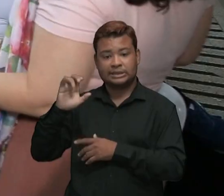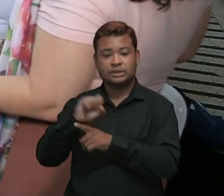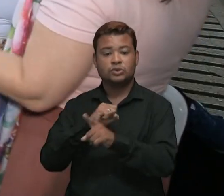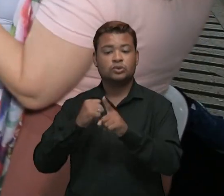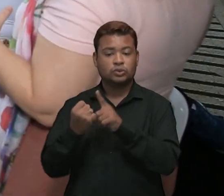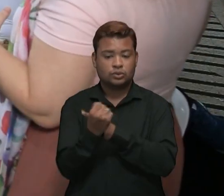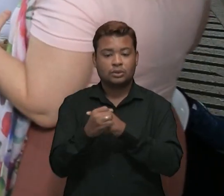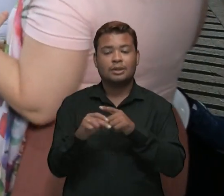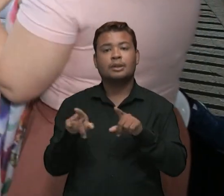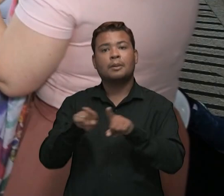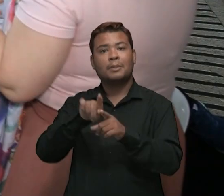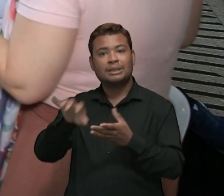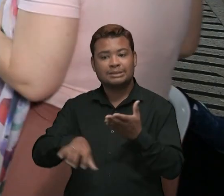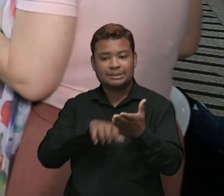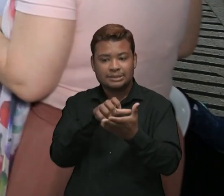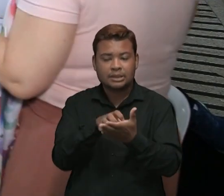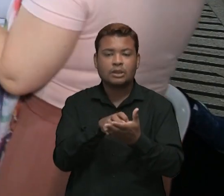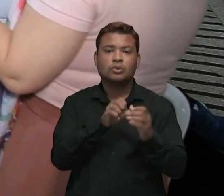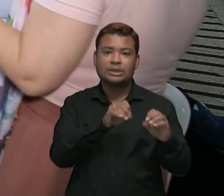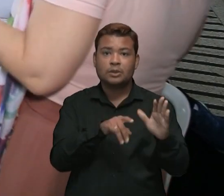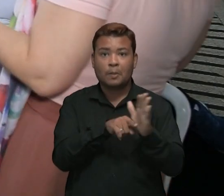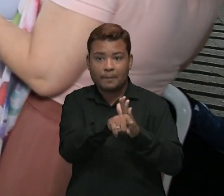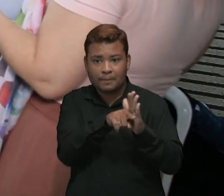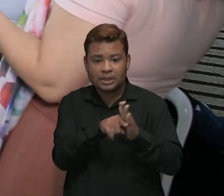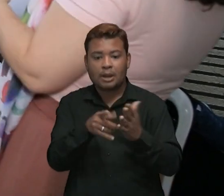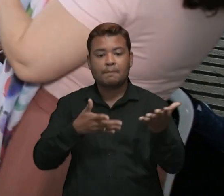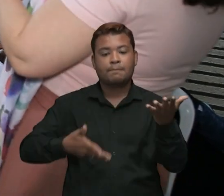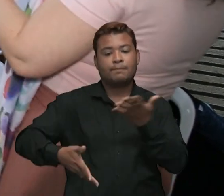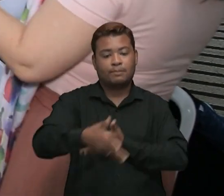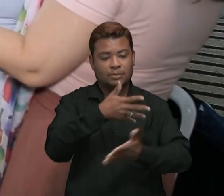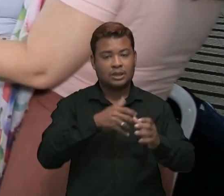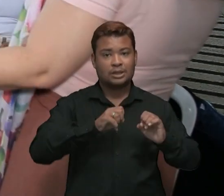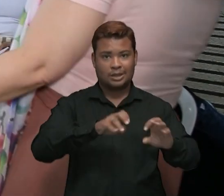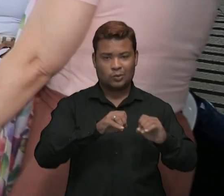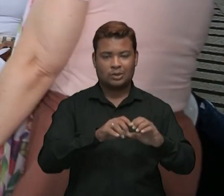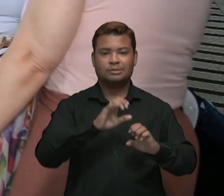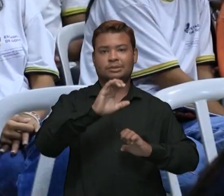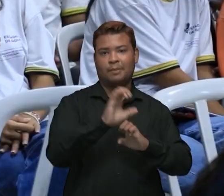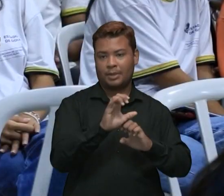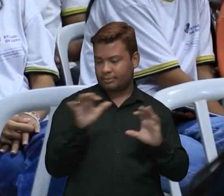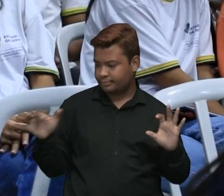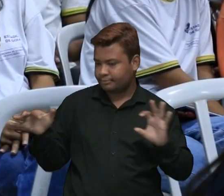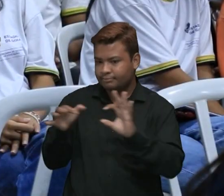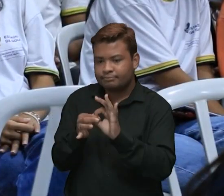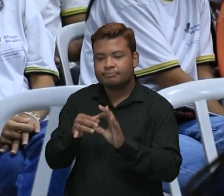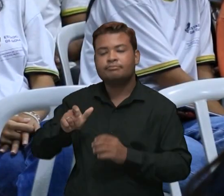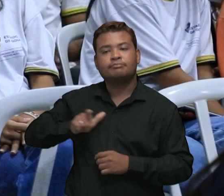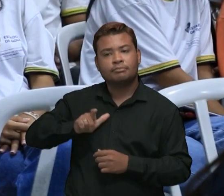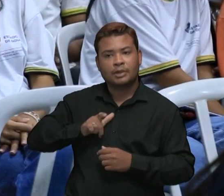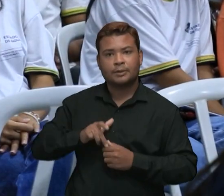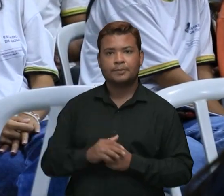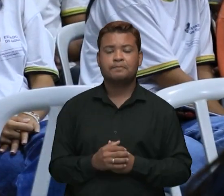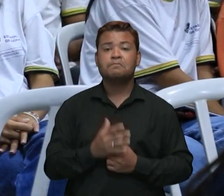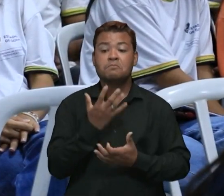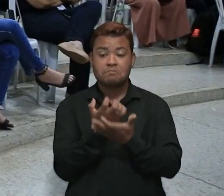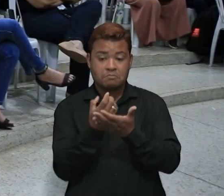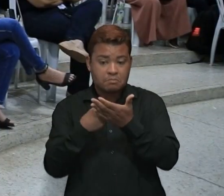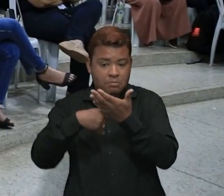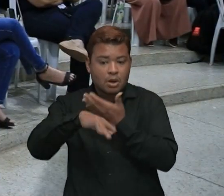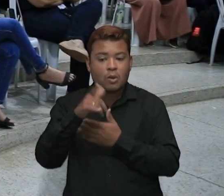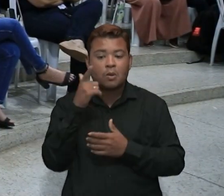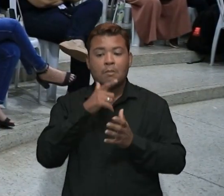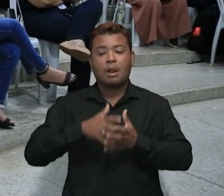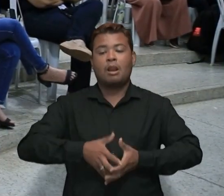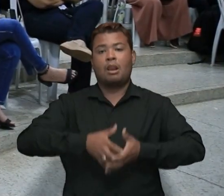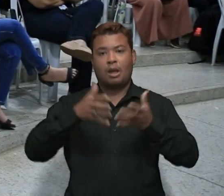Sociais e o Centro de Ensino e Pesquisa Aplicado à Educação, o CEPAI. O podcast expandiu e